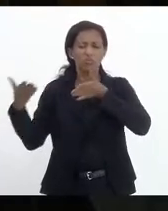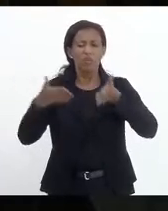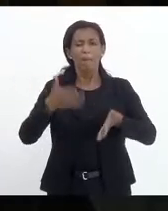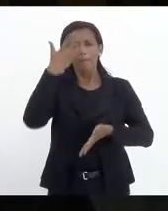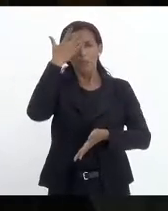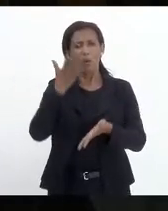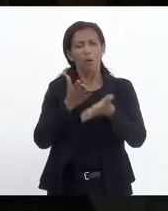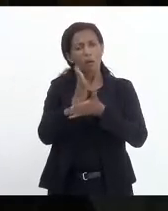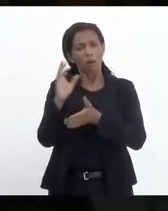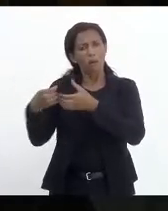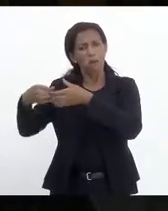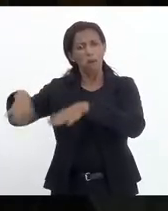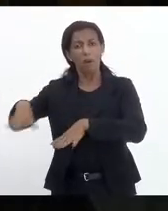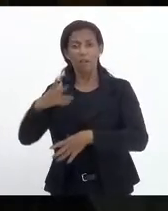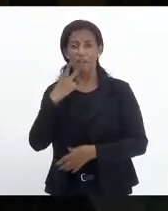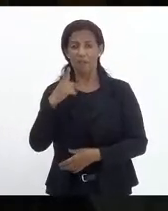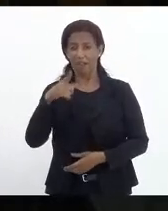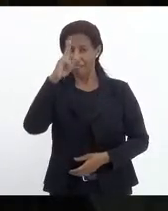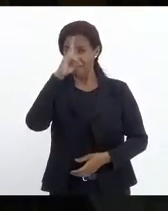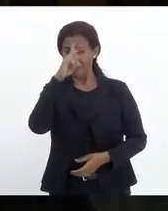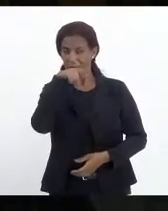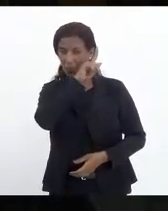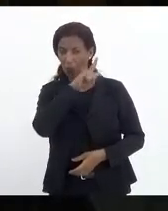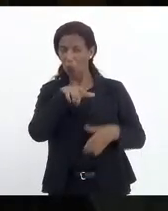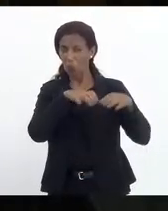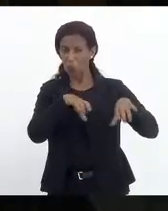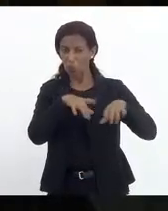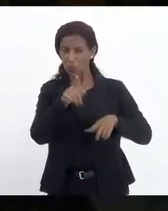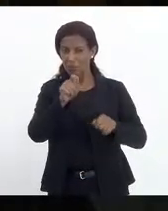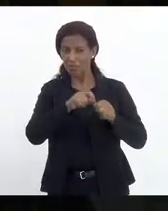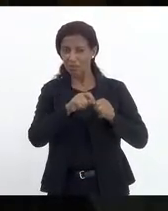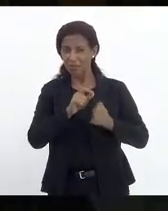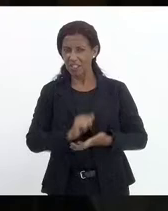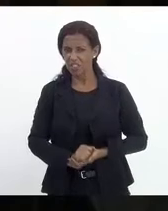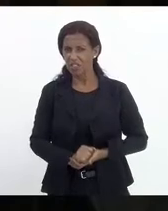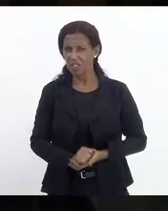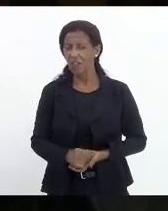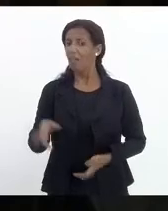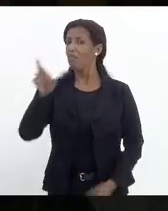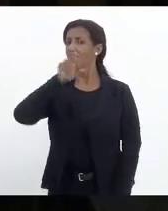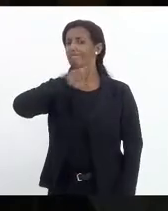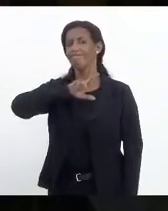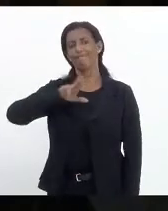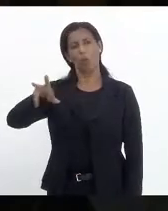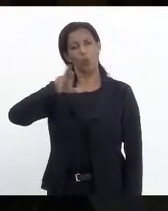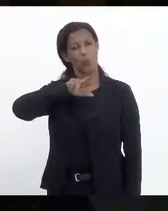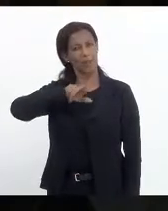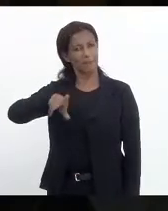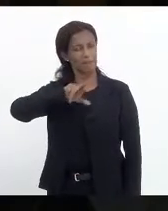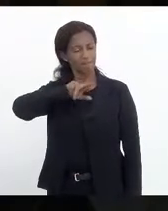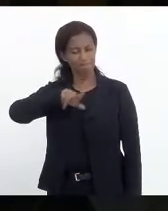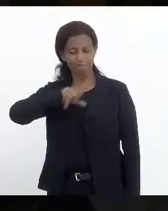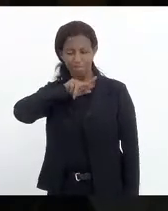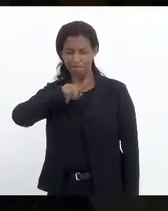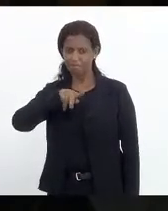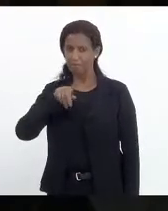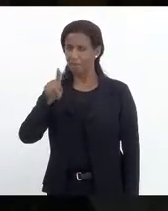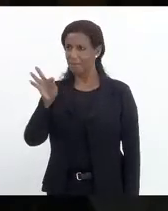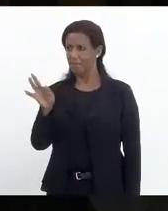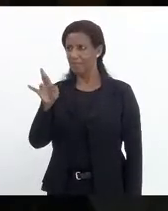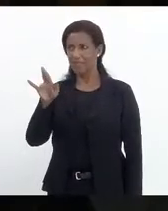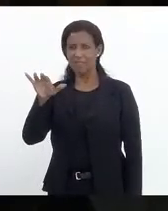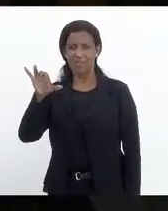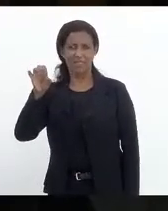concursado dizer aquele concurso que você fez não era para valer o